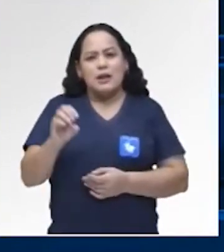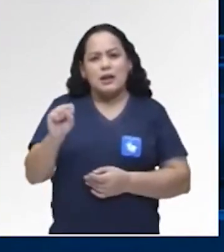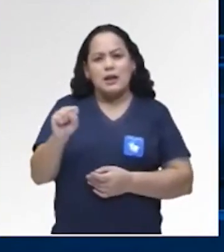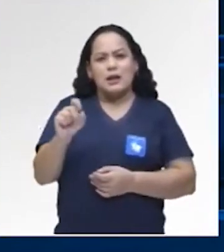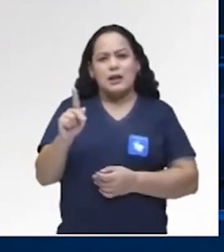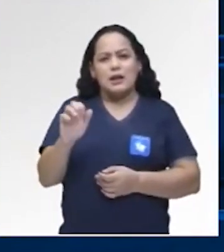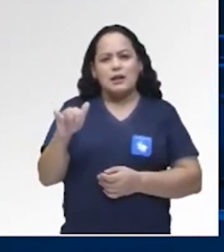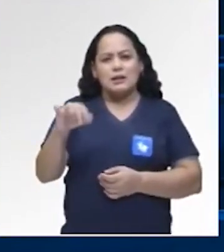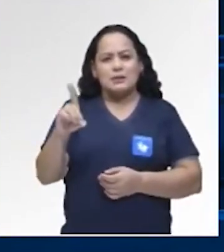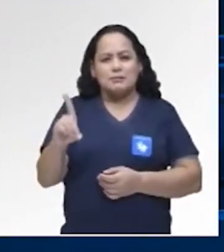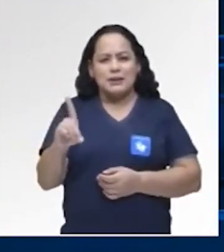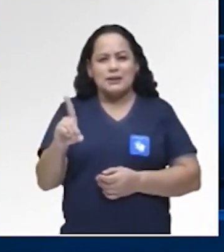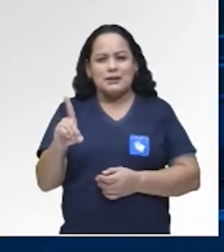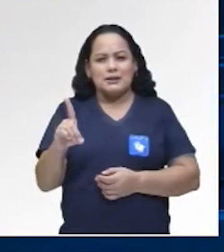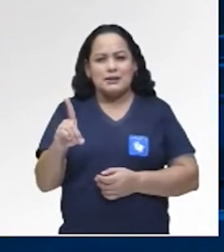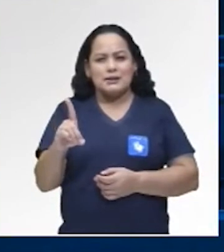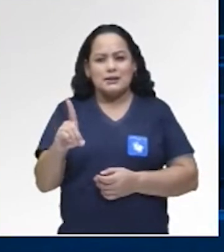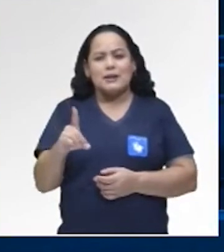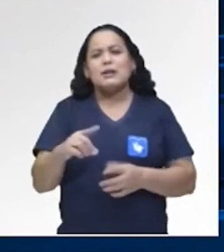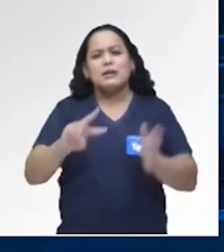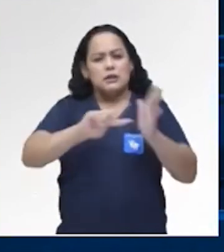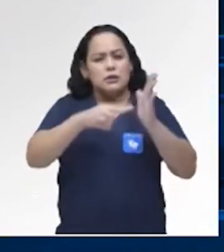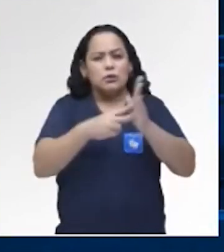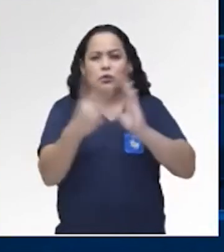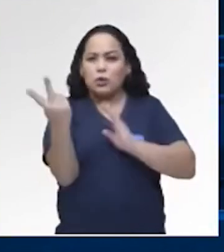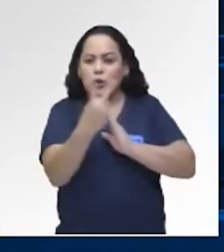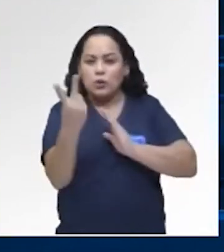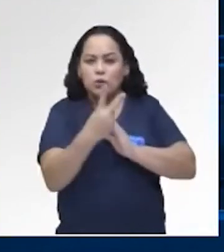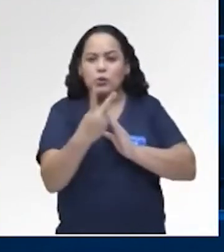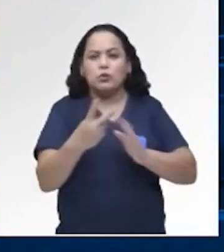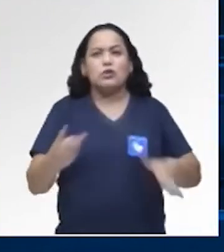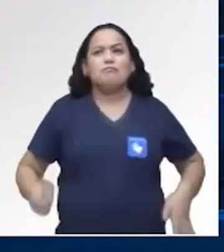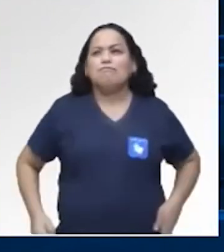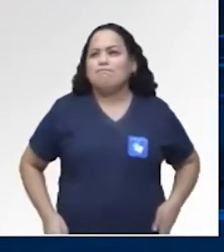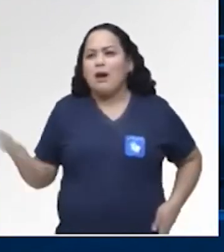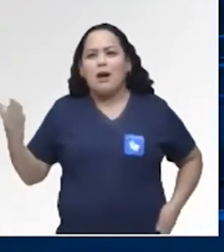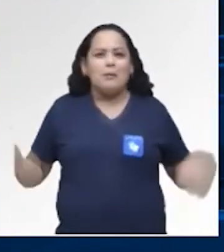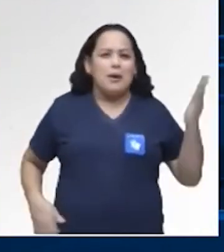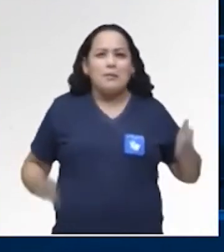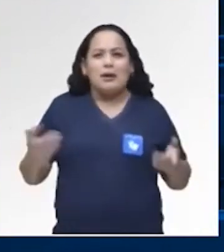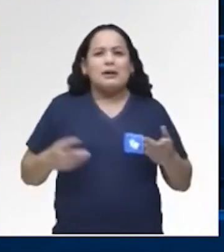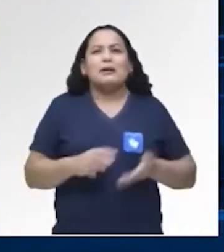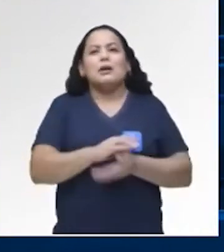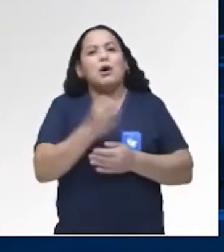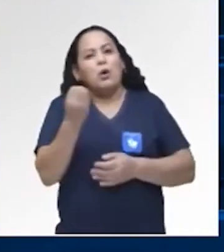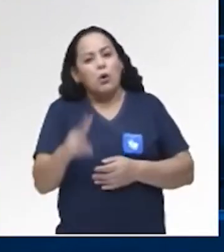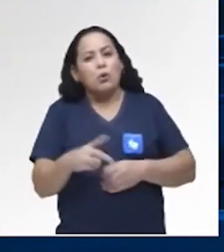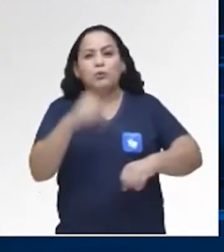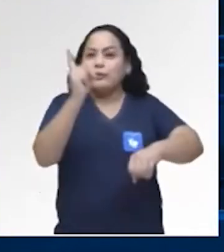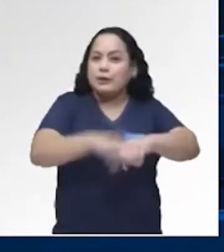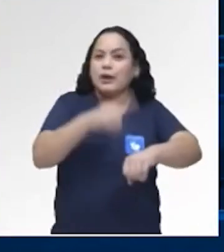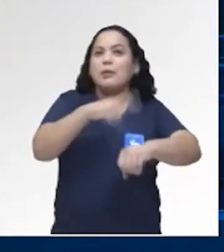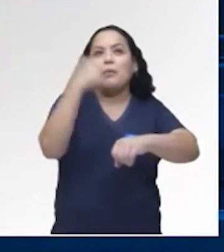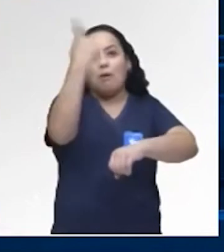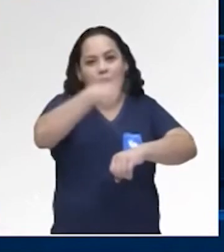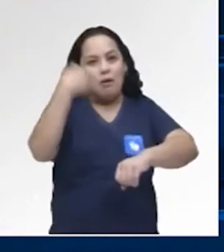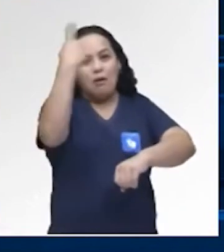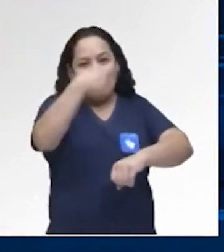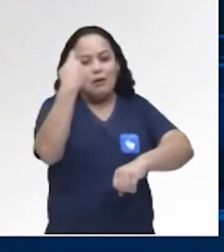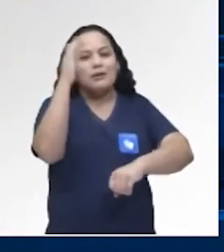mas também no sentido de passar o tempo. Então, we are not going to spend our vacation in London. Nós não